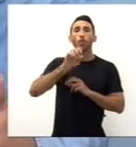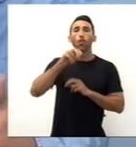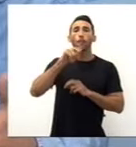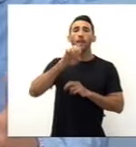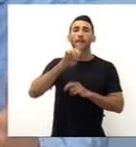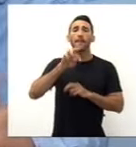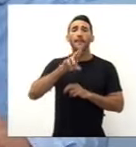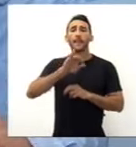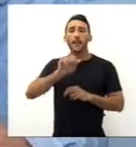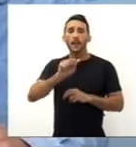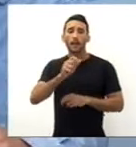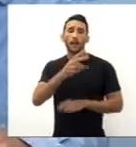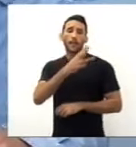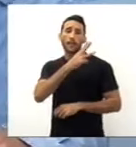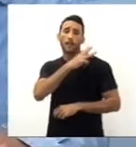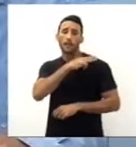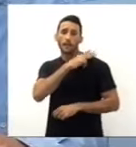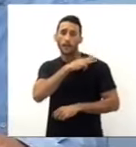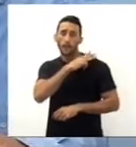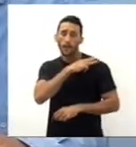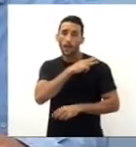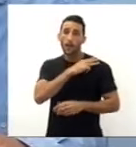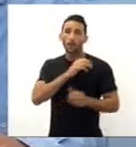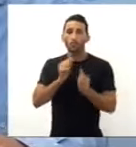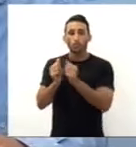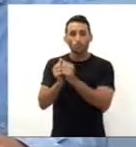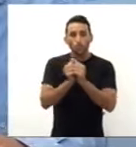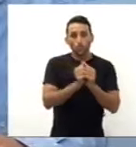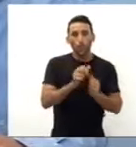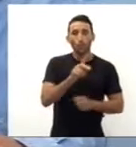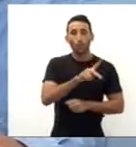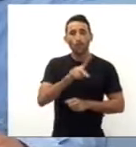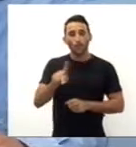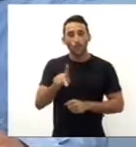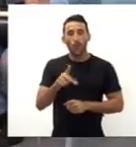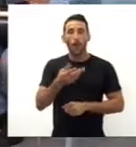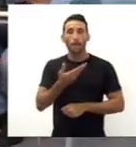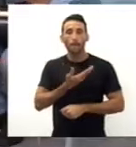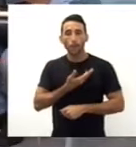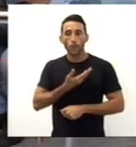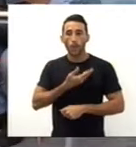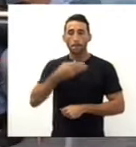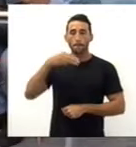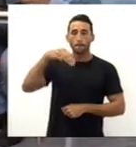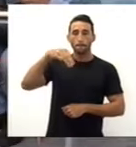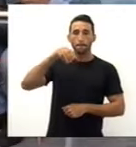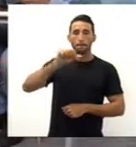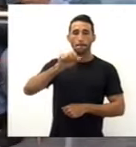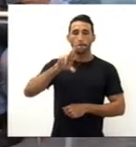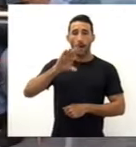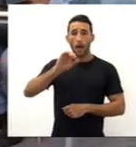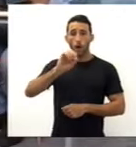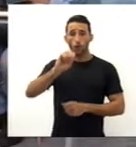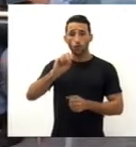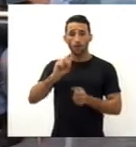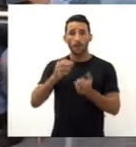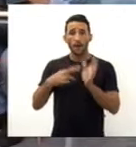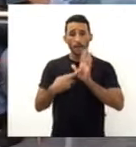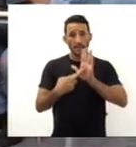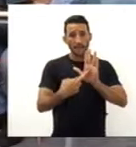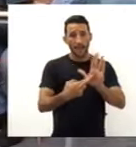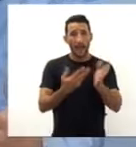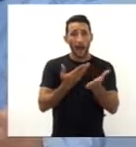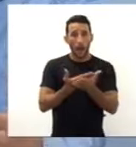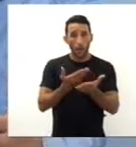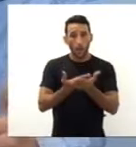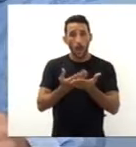sou o professor Vanderlei, estou na companhia do professor Marcos, que irá apresentar a aula para vocês, e eu